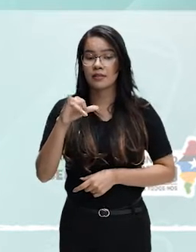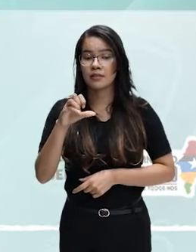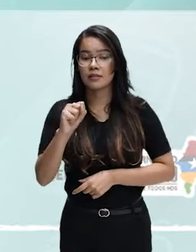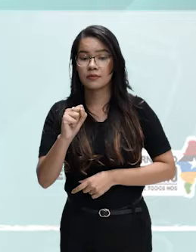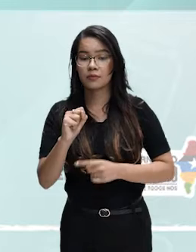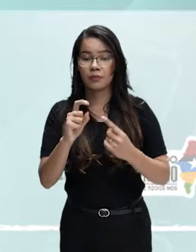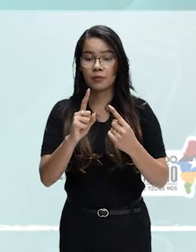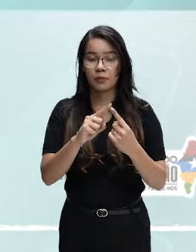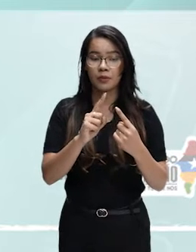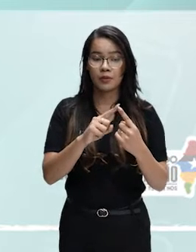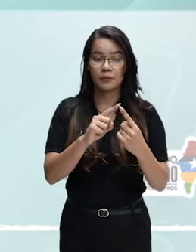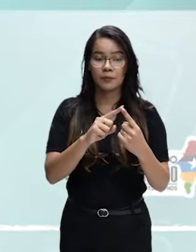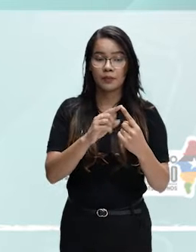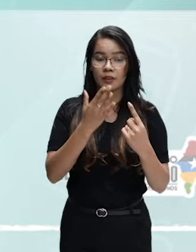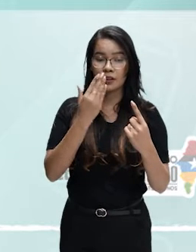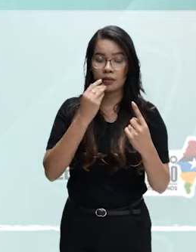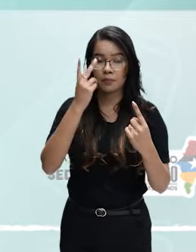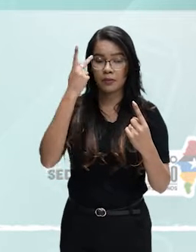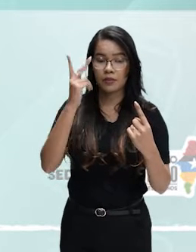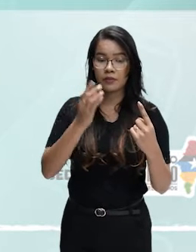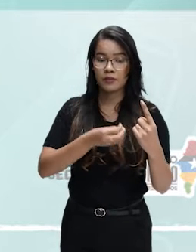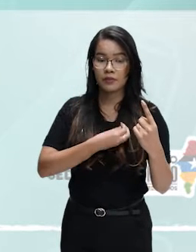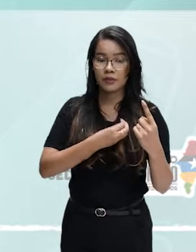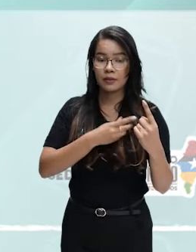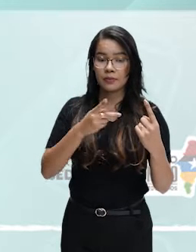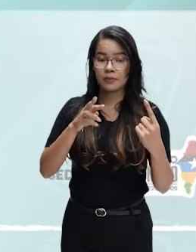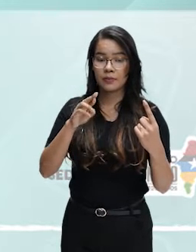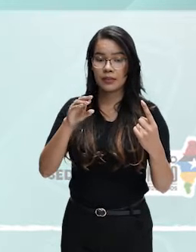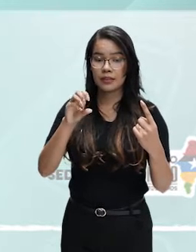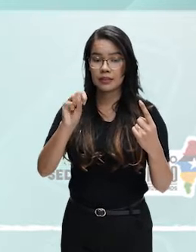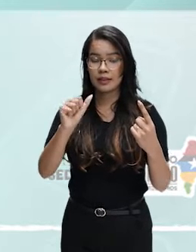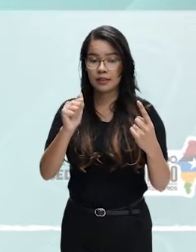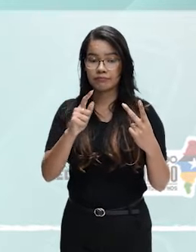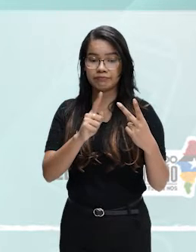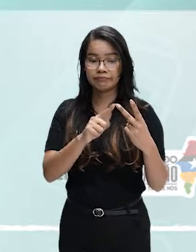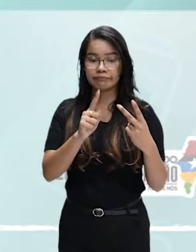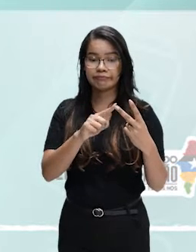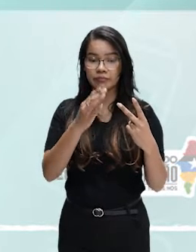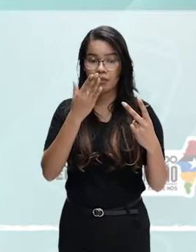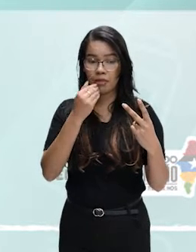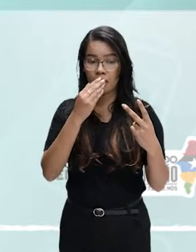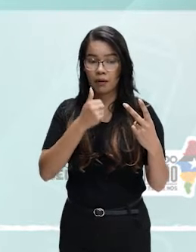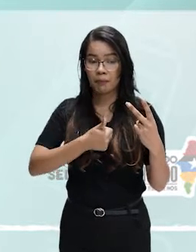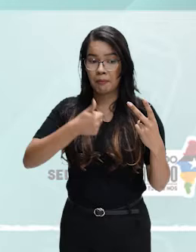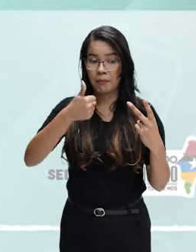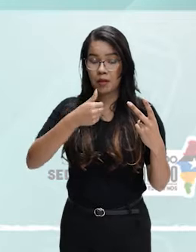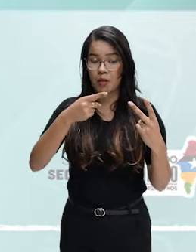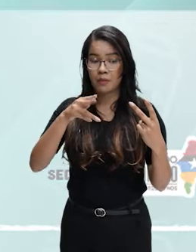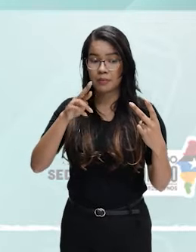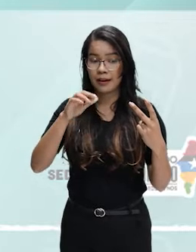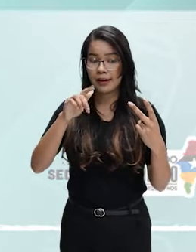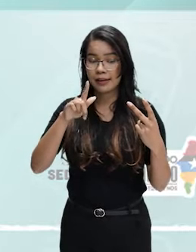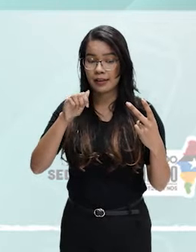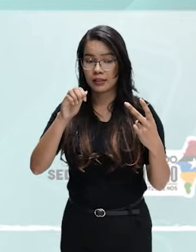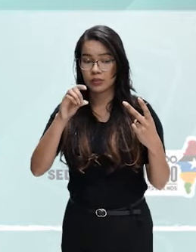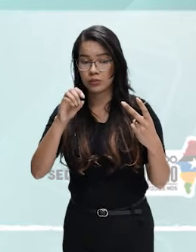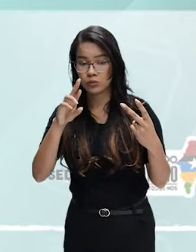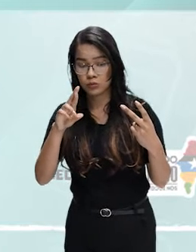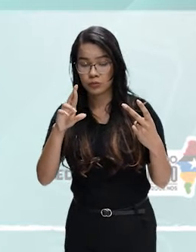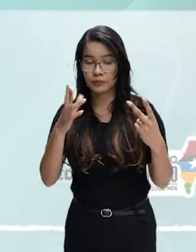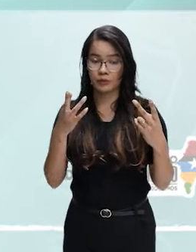da primeira, um predador. Considere o gráfico, que o gráfico representa uma